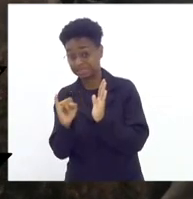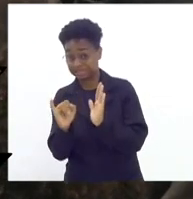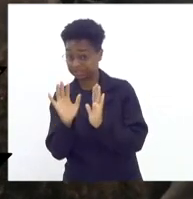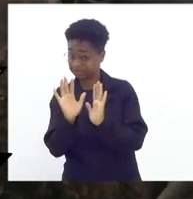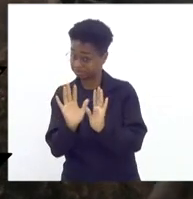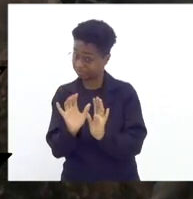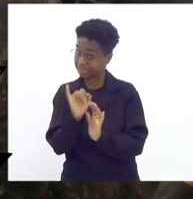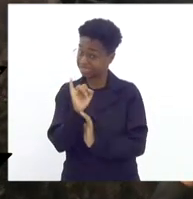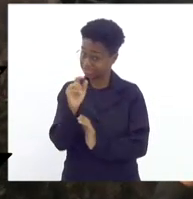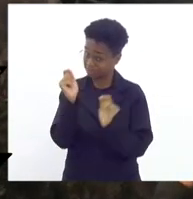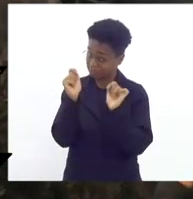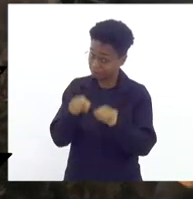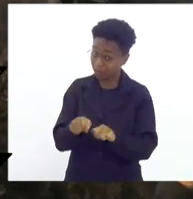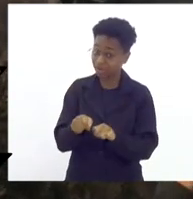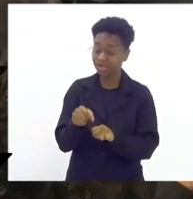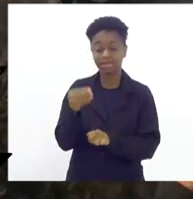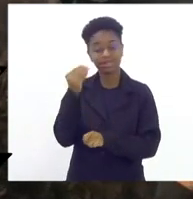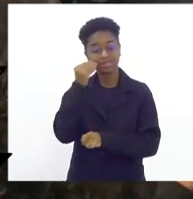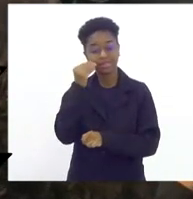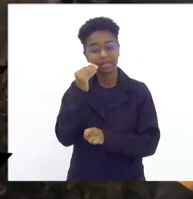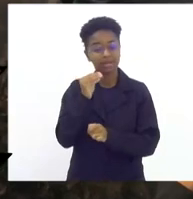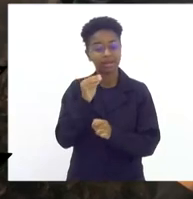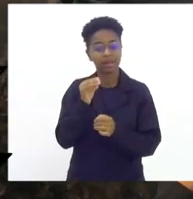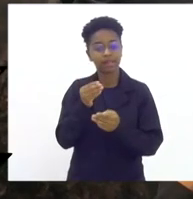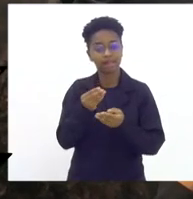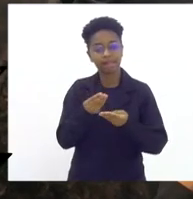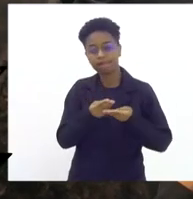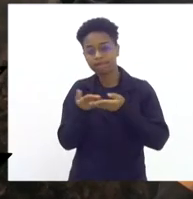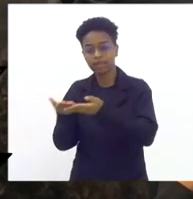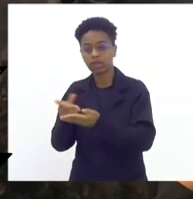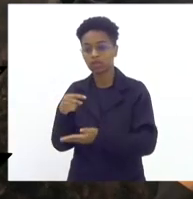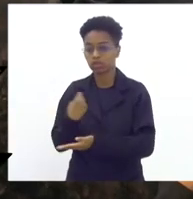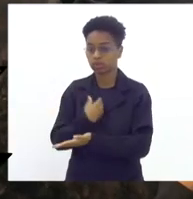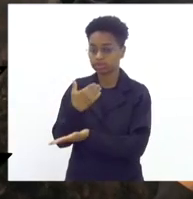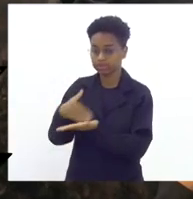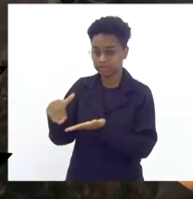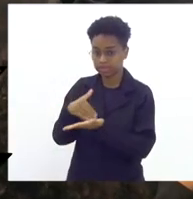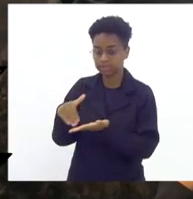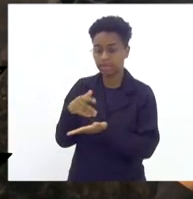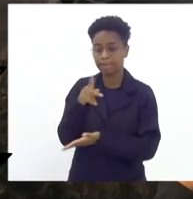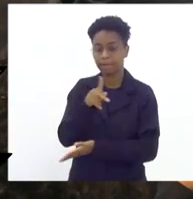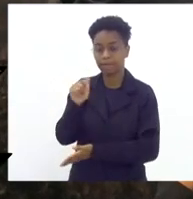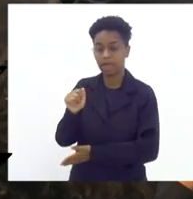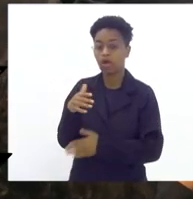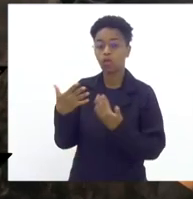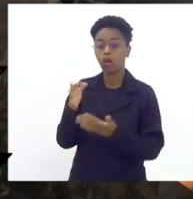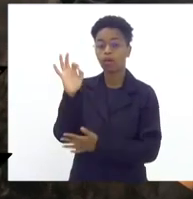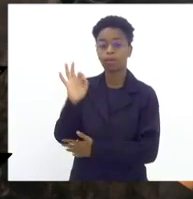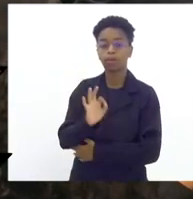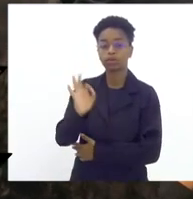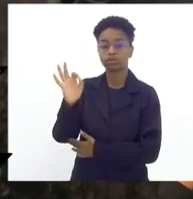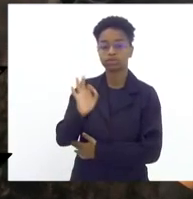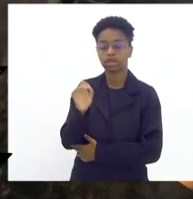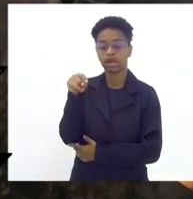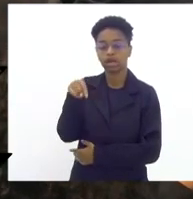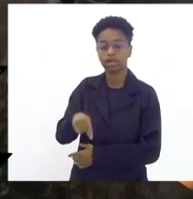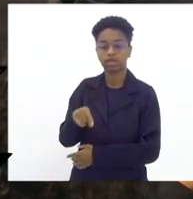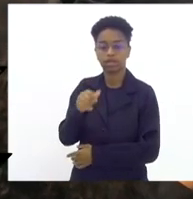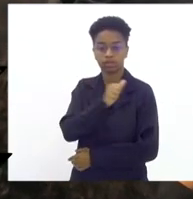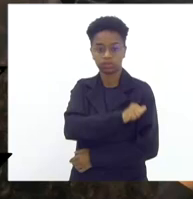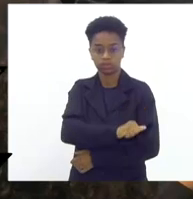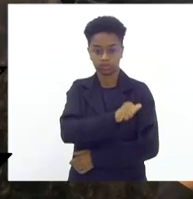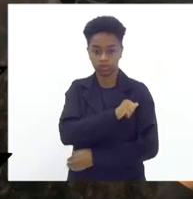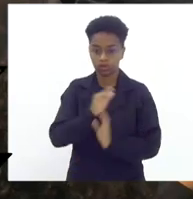deputada puder ela envia para a nossa secretaria para o nosso PPA um percentual do lançamento aqui da do nosso Estado para